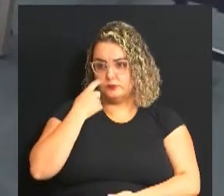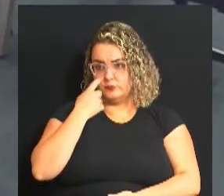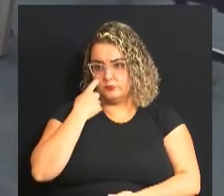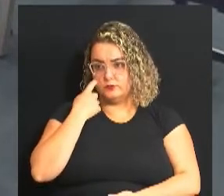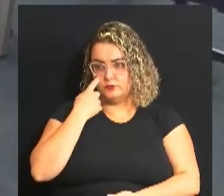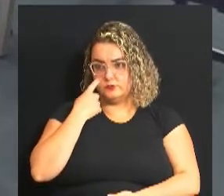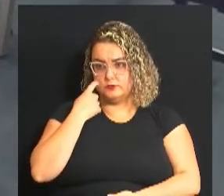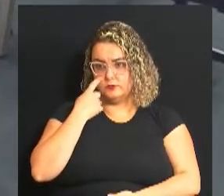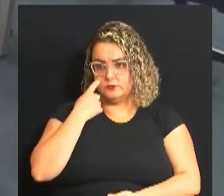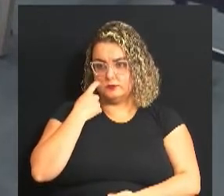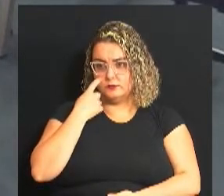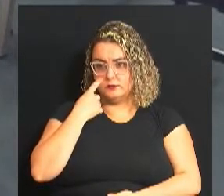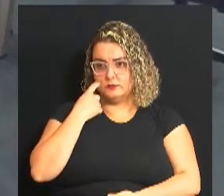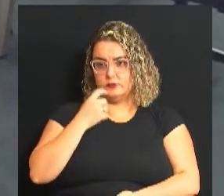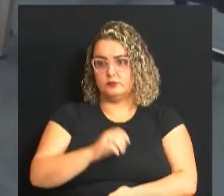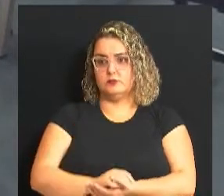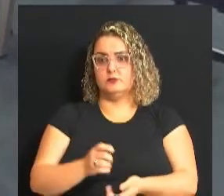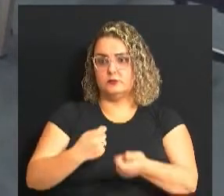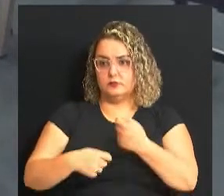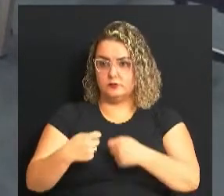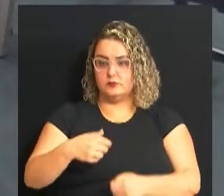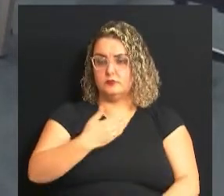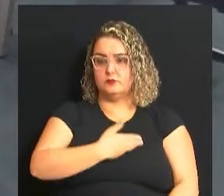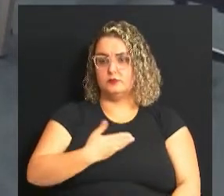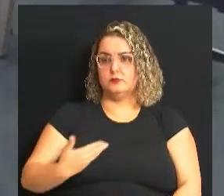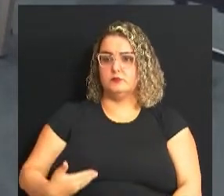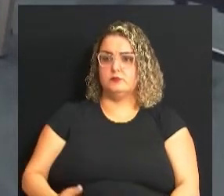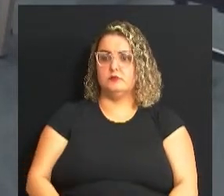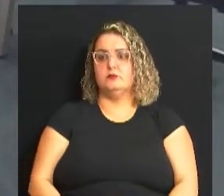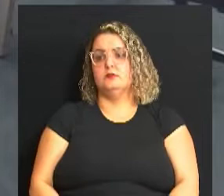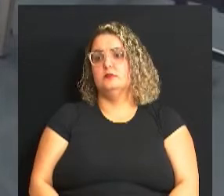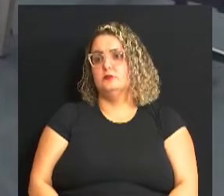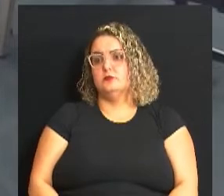à administração pública.